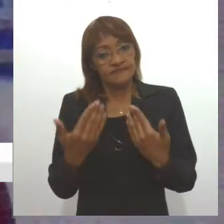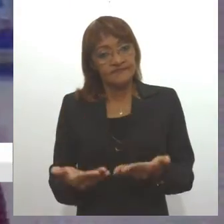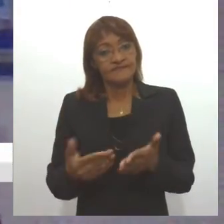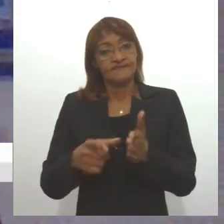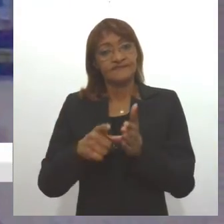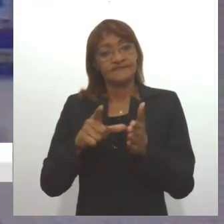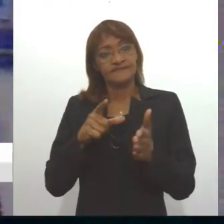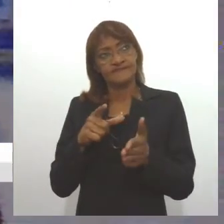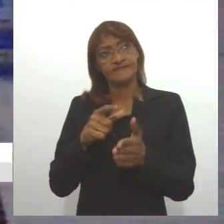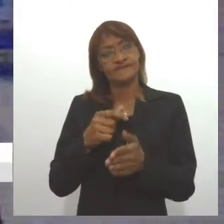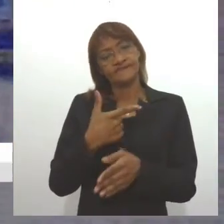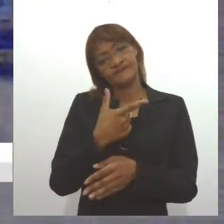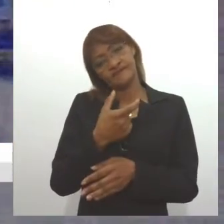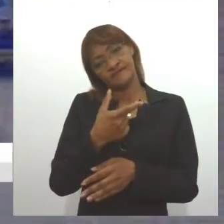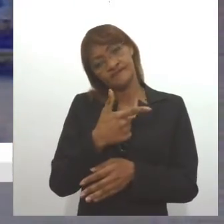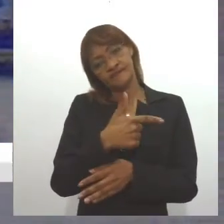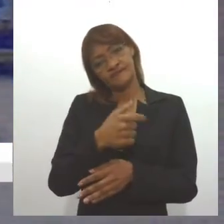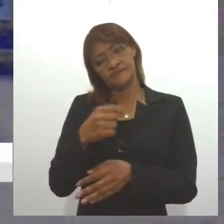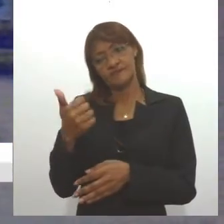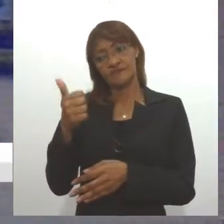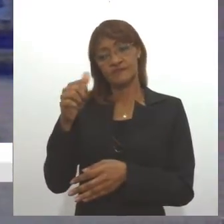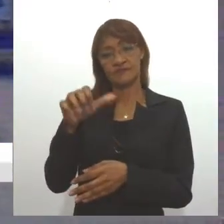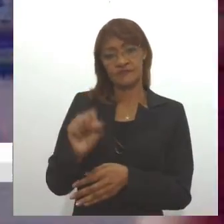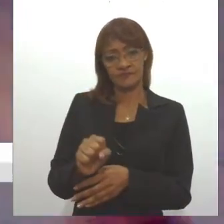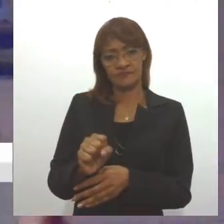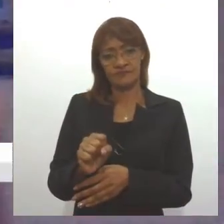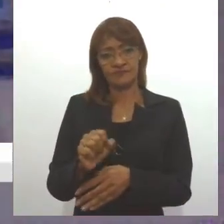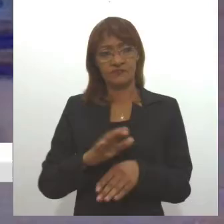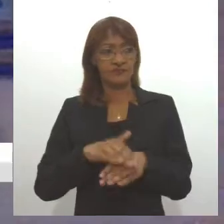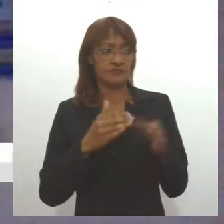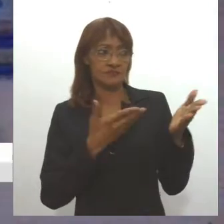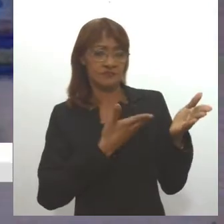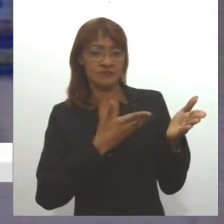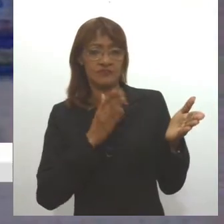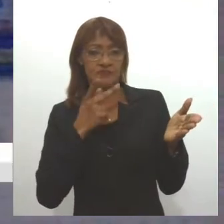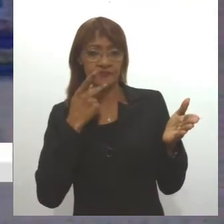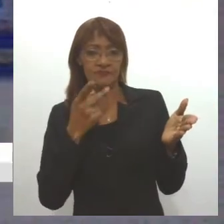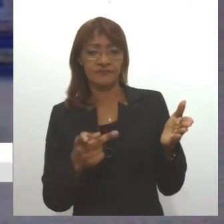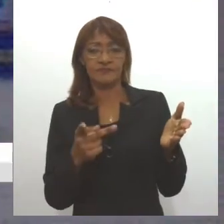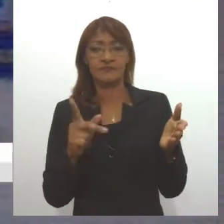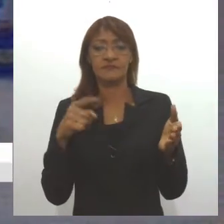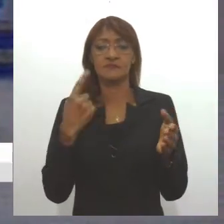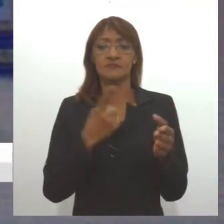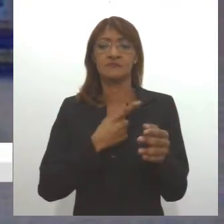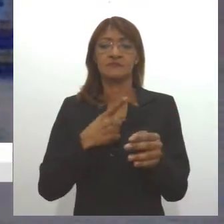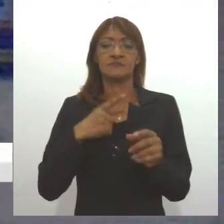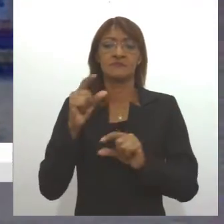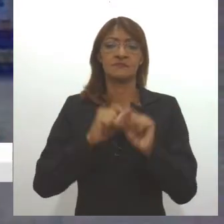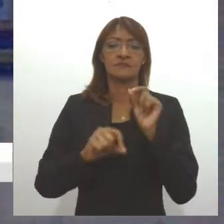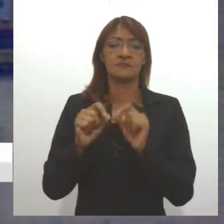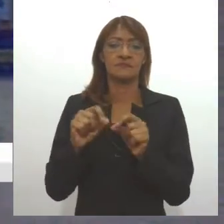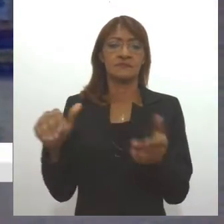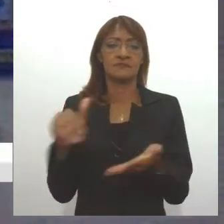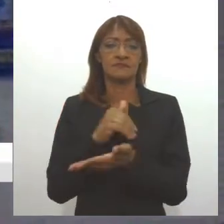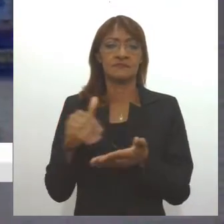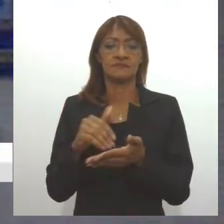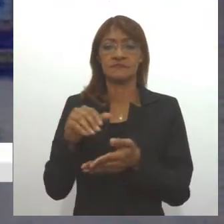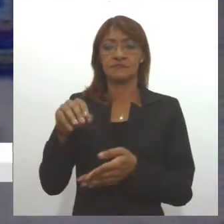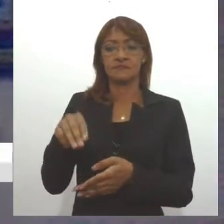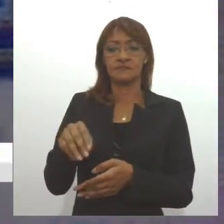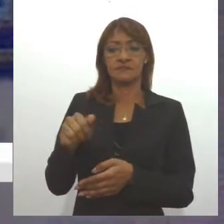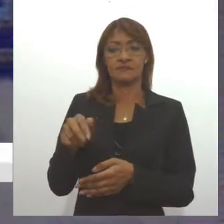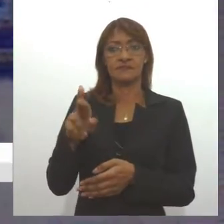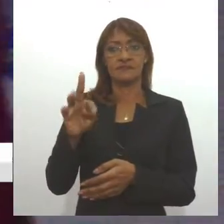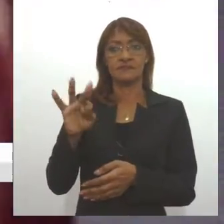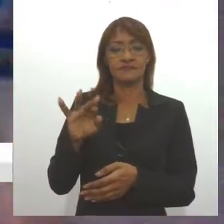de 2018, como a companheira falou, a gente teve a antiga secretária Marta Leão, fez todo